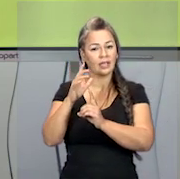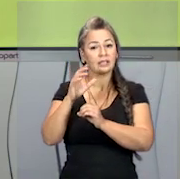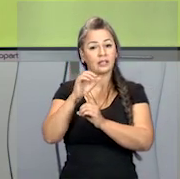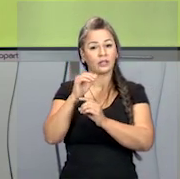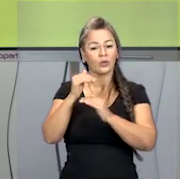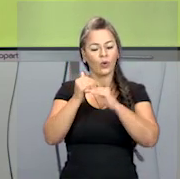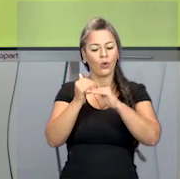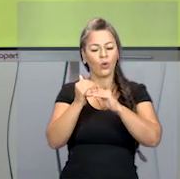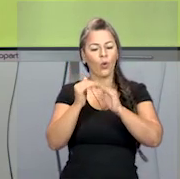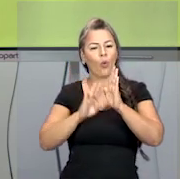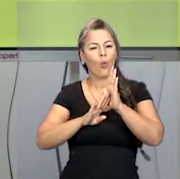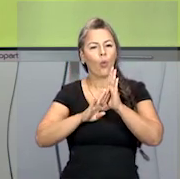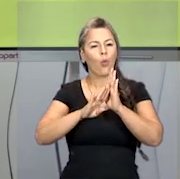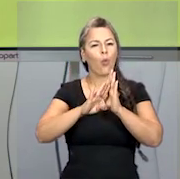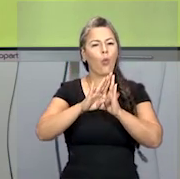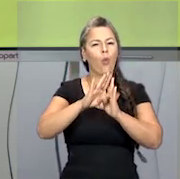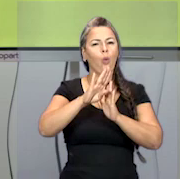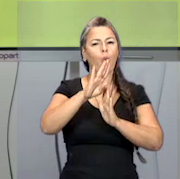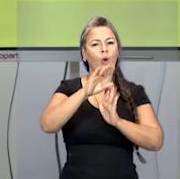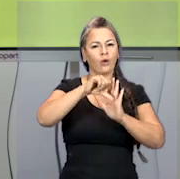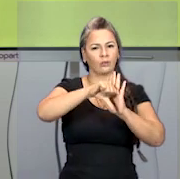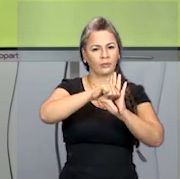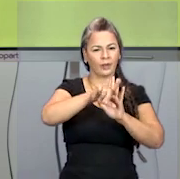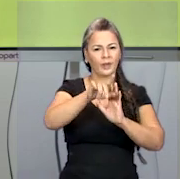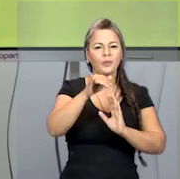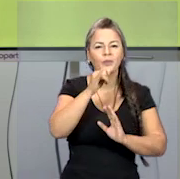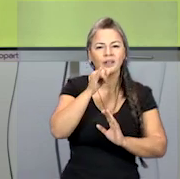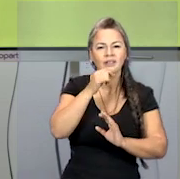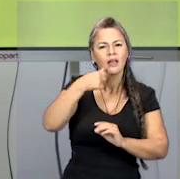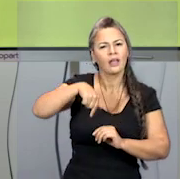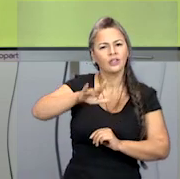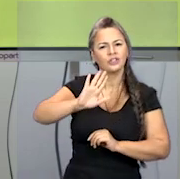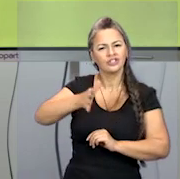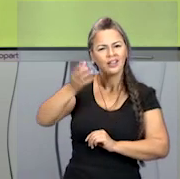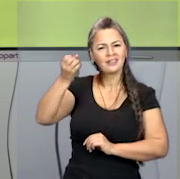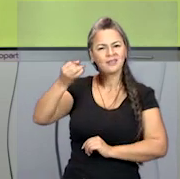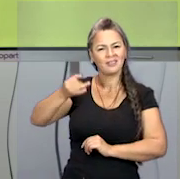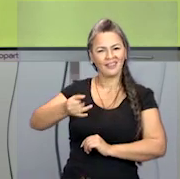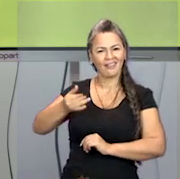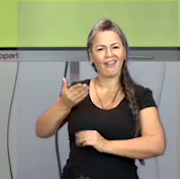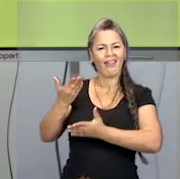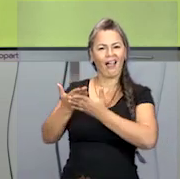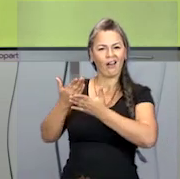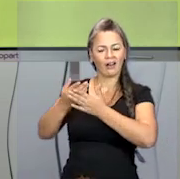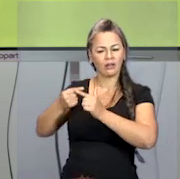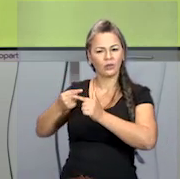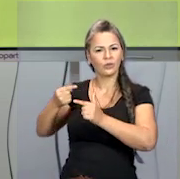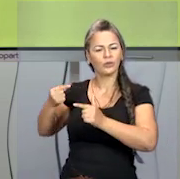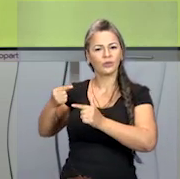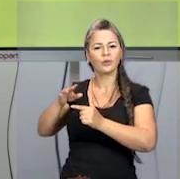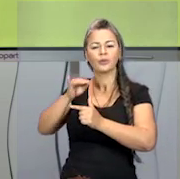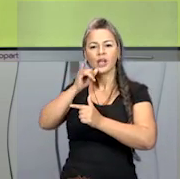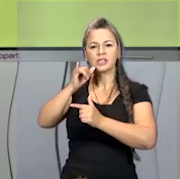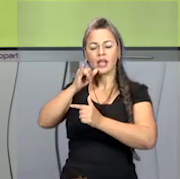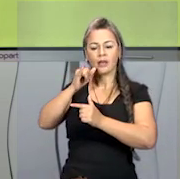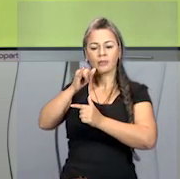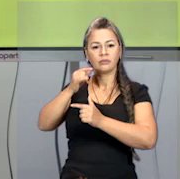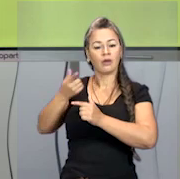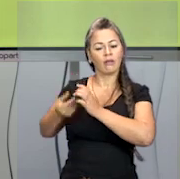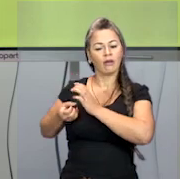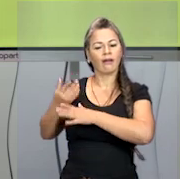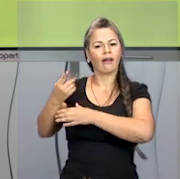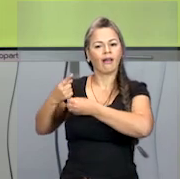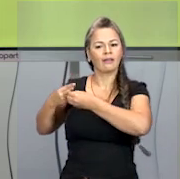na última aula, quando a cidade cria formas de organização e acaba tratando alguns grupos